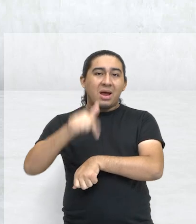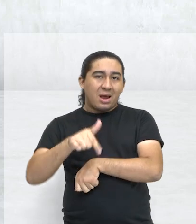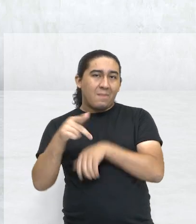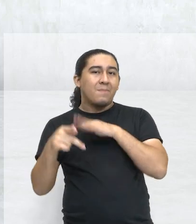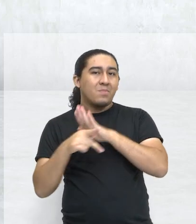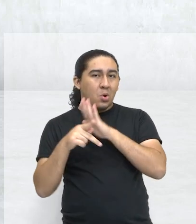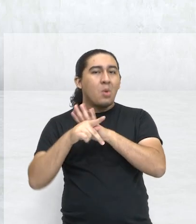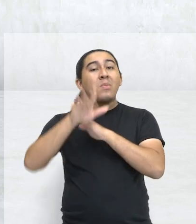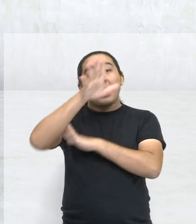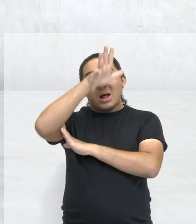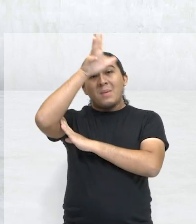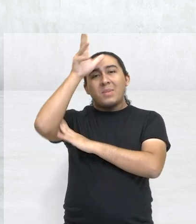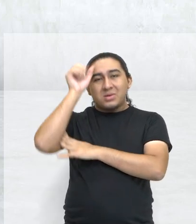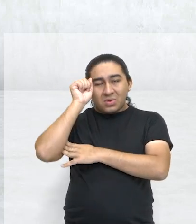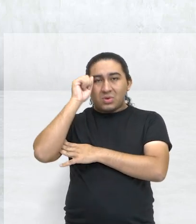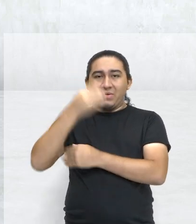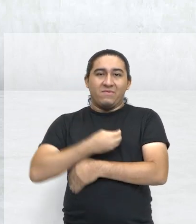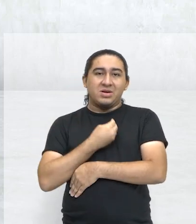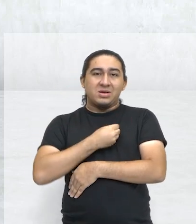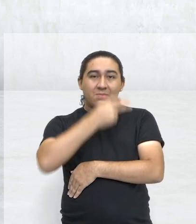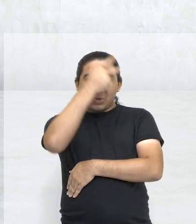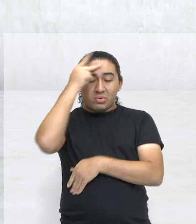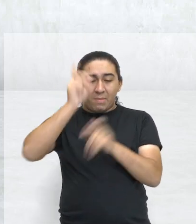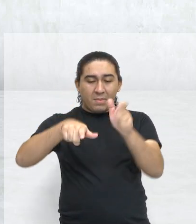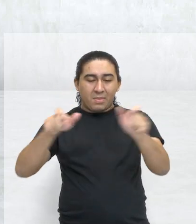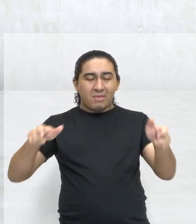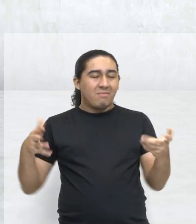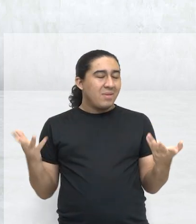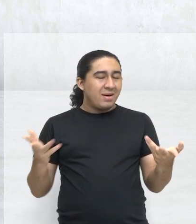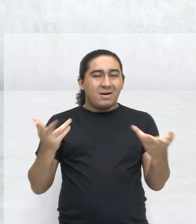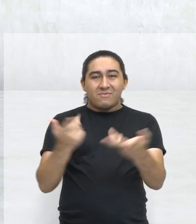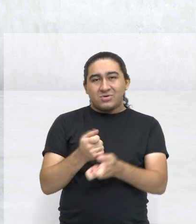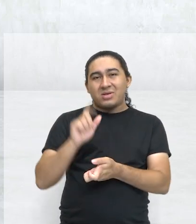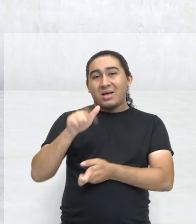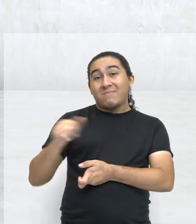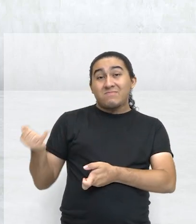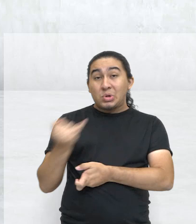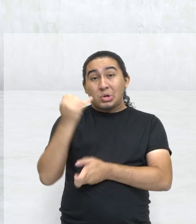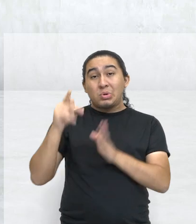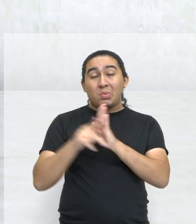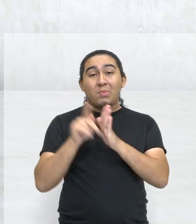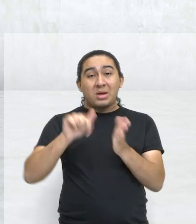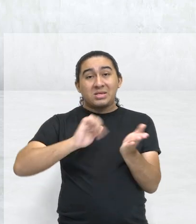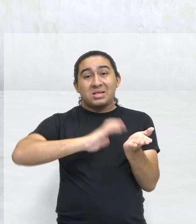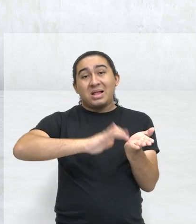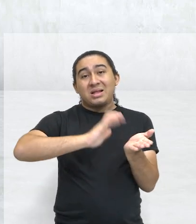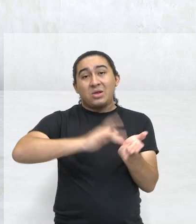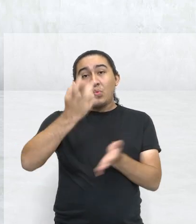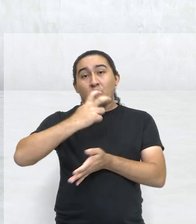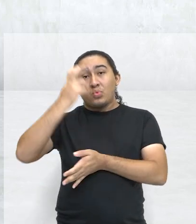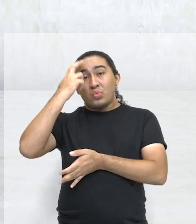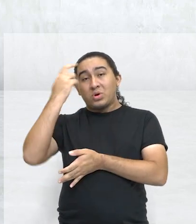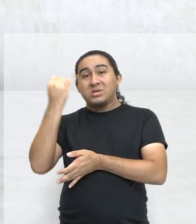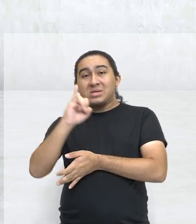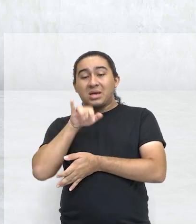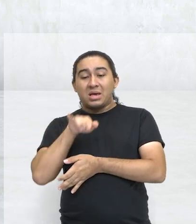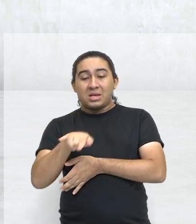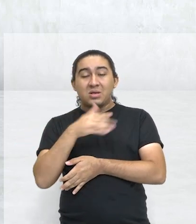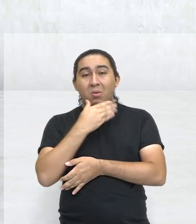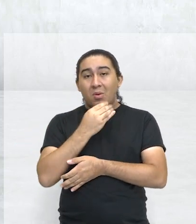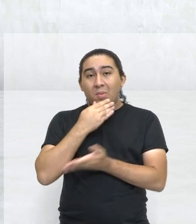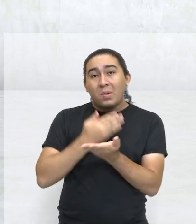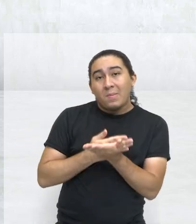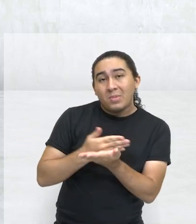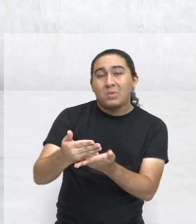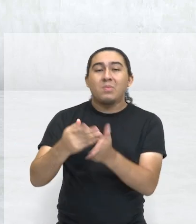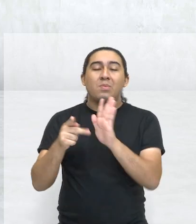envolvidos no Festival de Ópera ou no corpo de música, de balé do Amazonas, ser formado